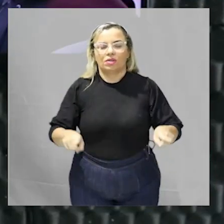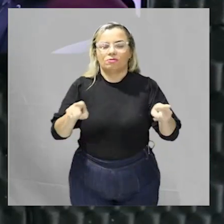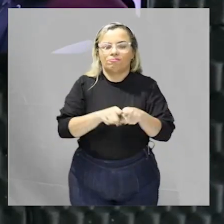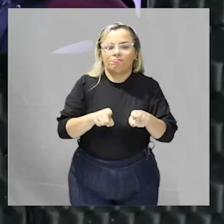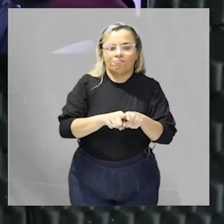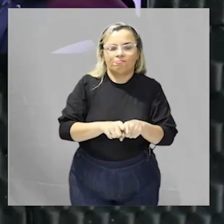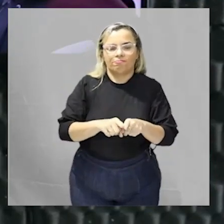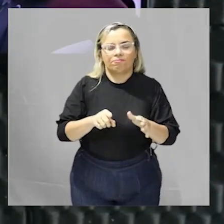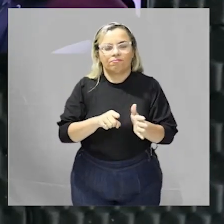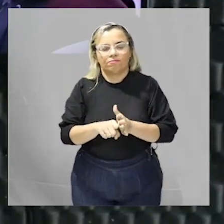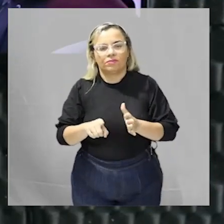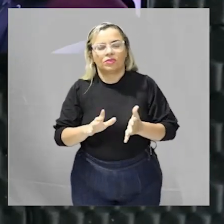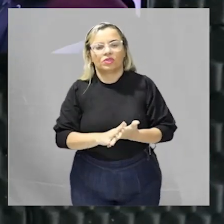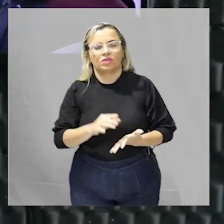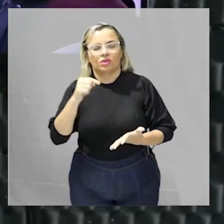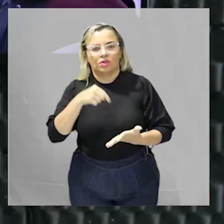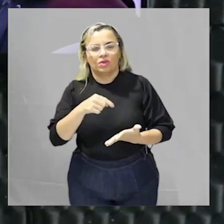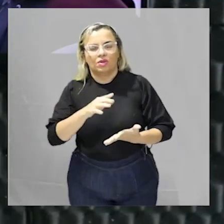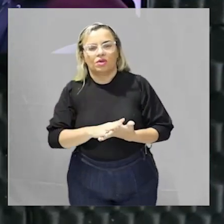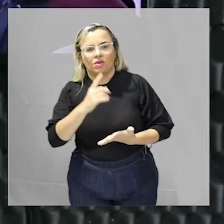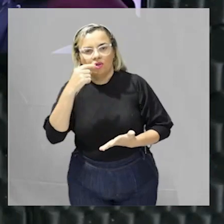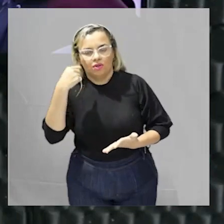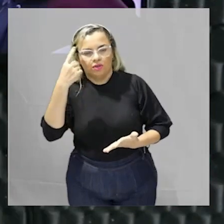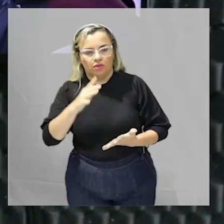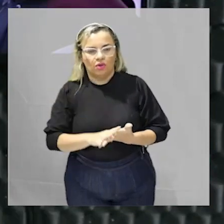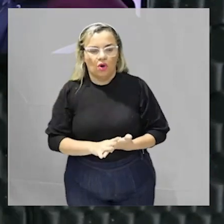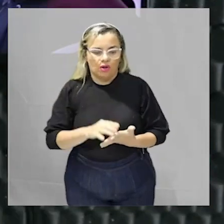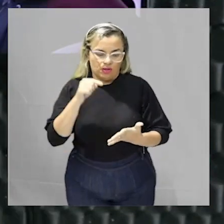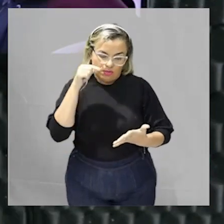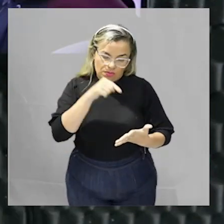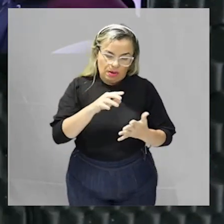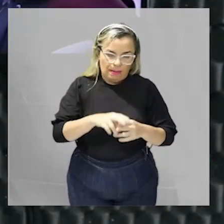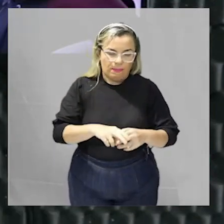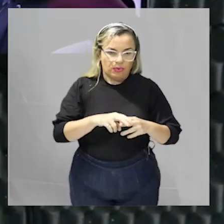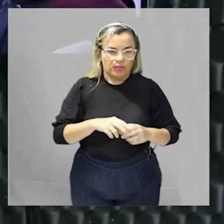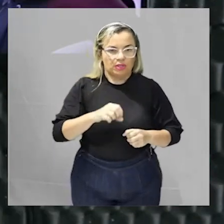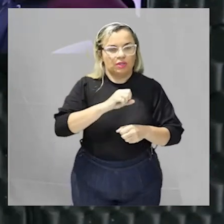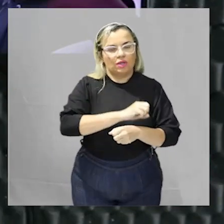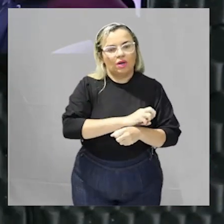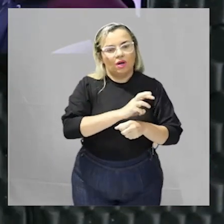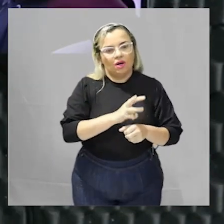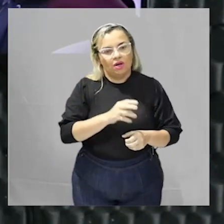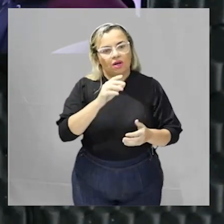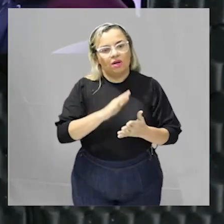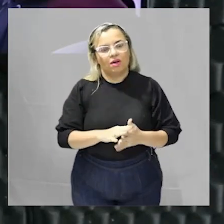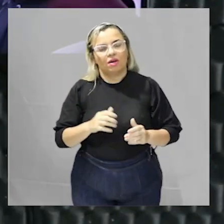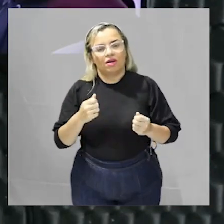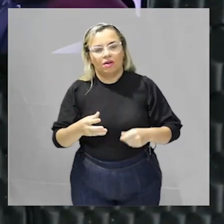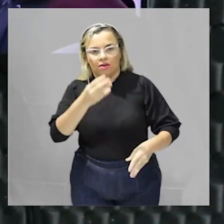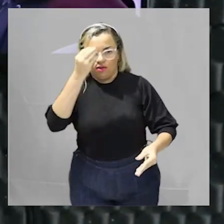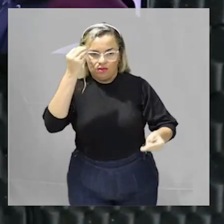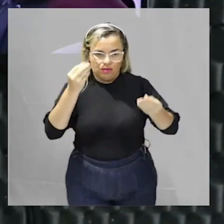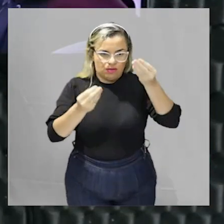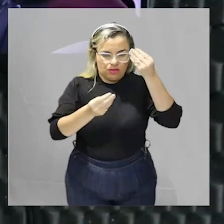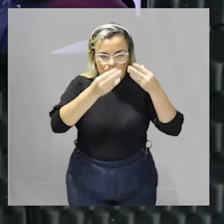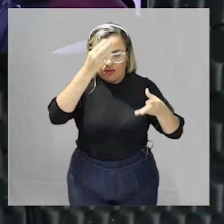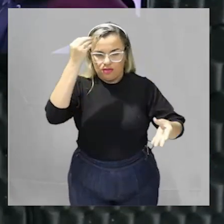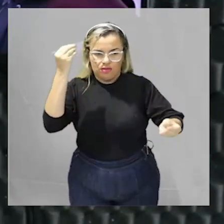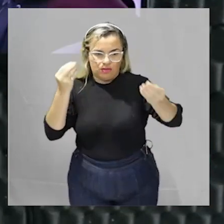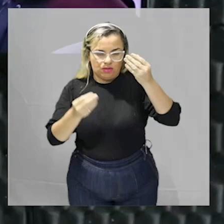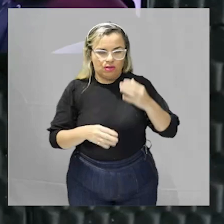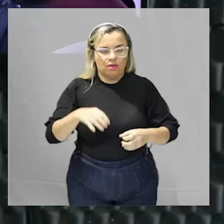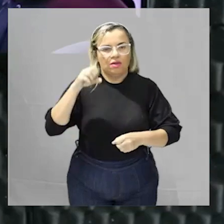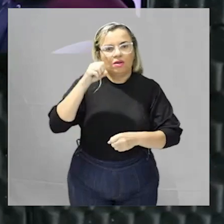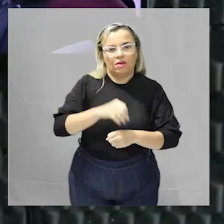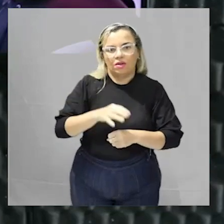do vocabulário, conhecer bastante o vocabulário. E aquela dica de sempre, né, gente, não esquecer dos falsos cognatos, dos verbos e das conjunções. É o que